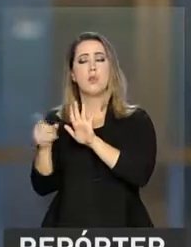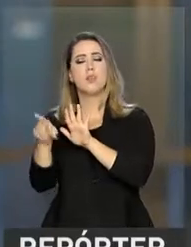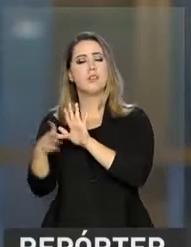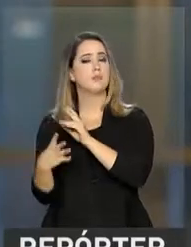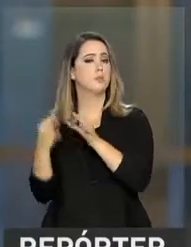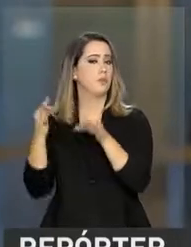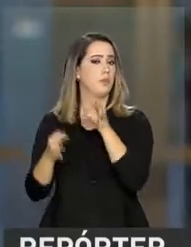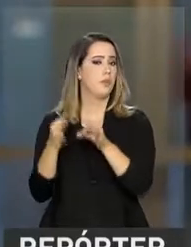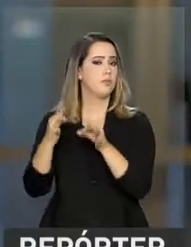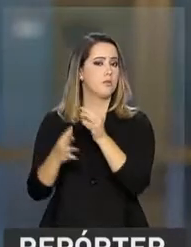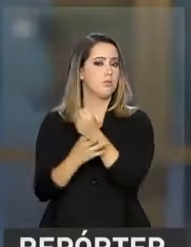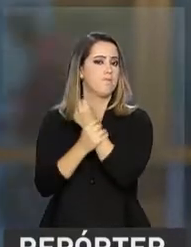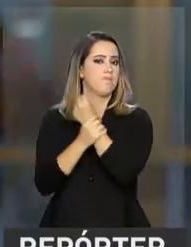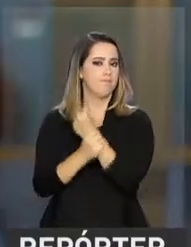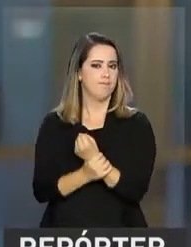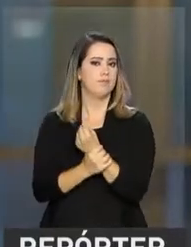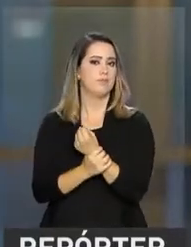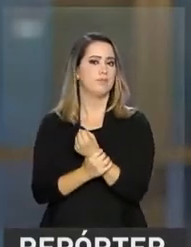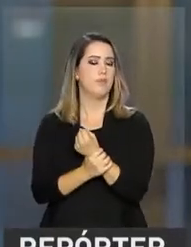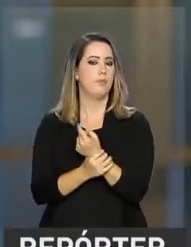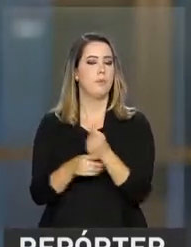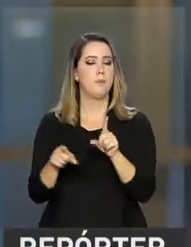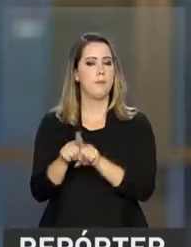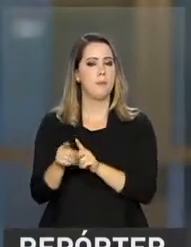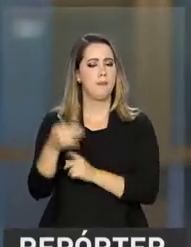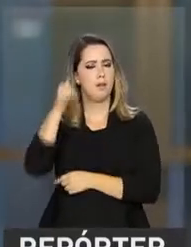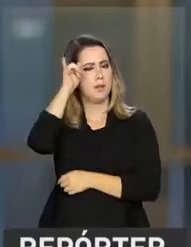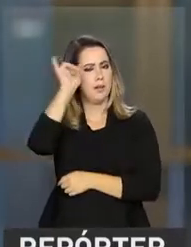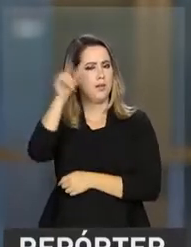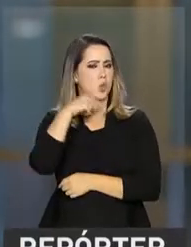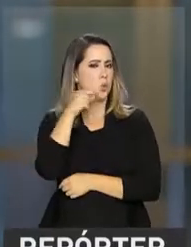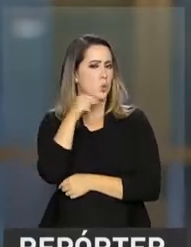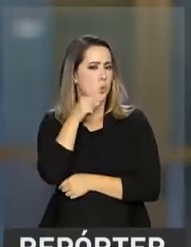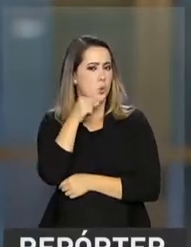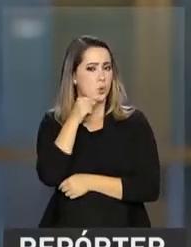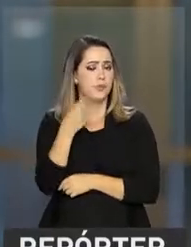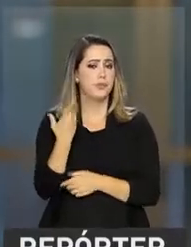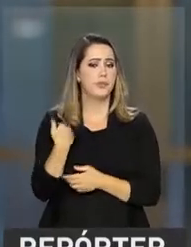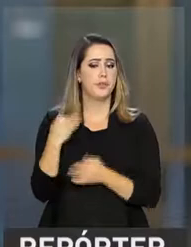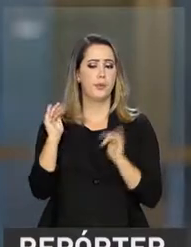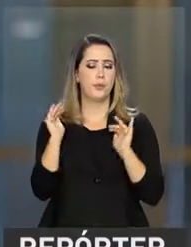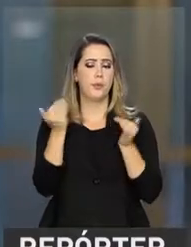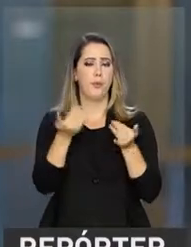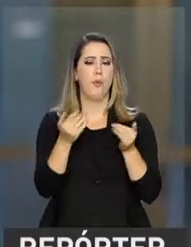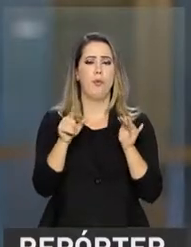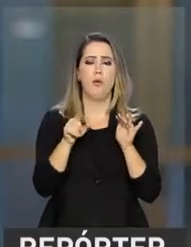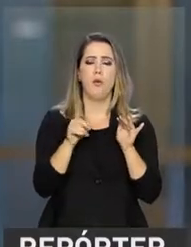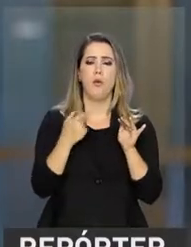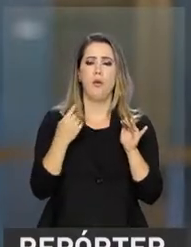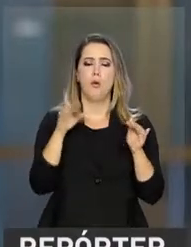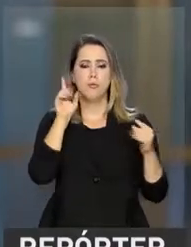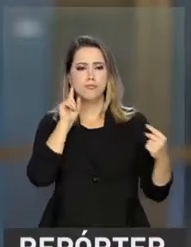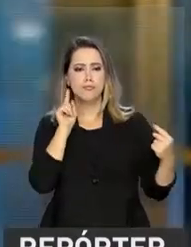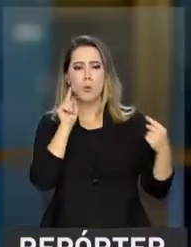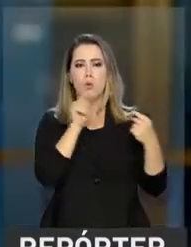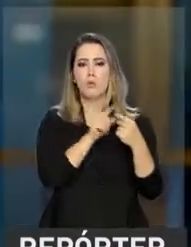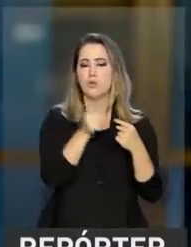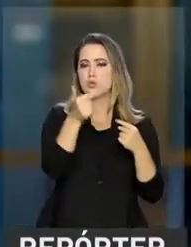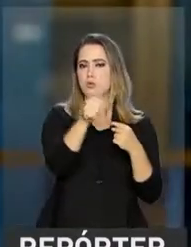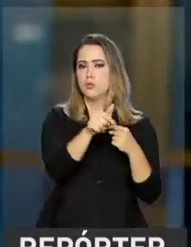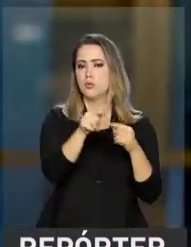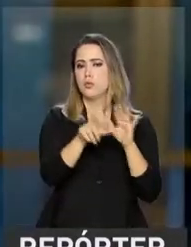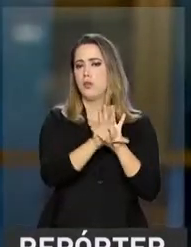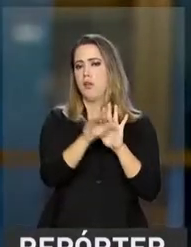evitando interpretações com base em outro dispositivo legal no futuro um